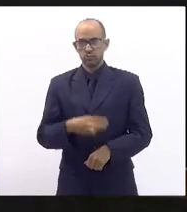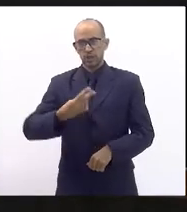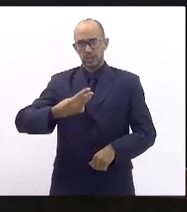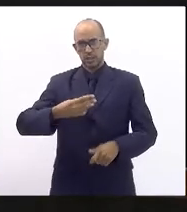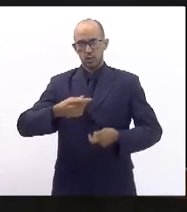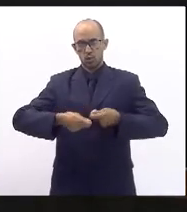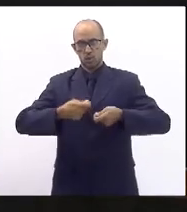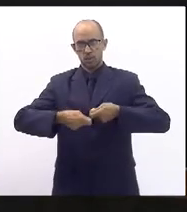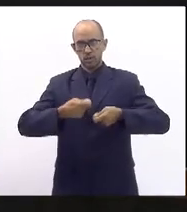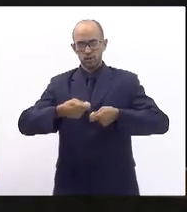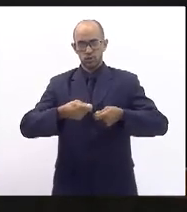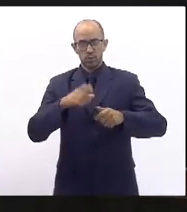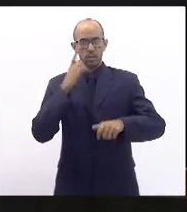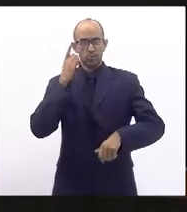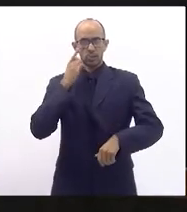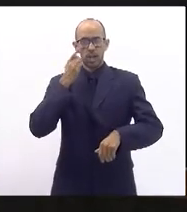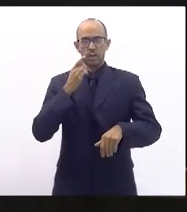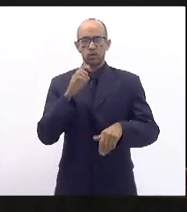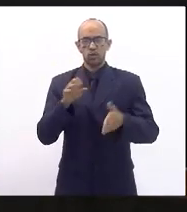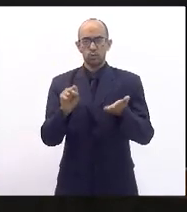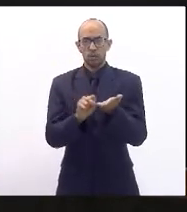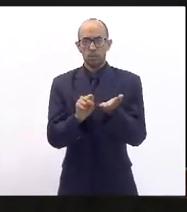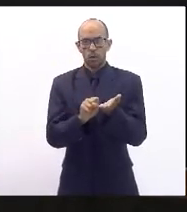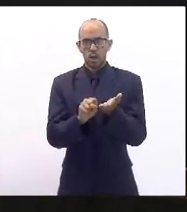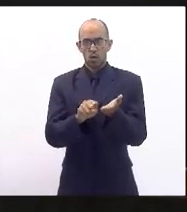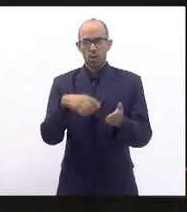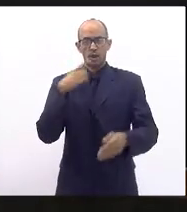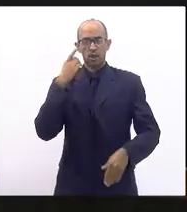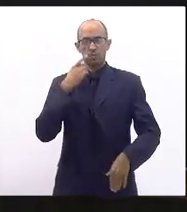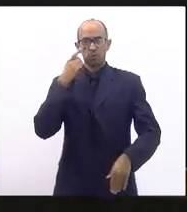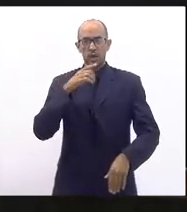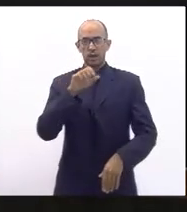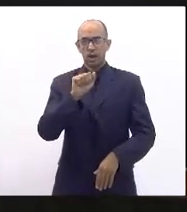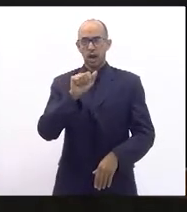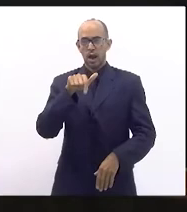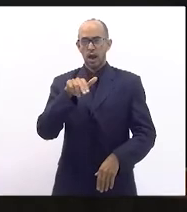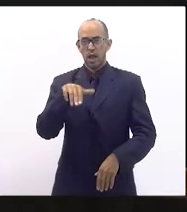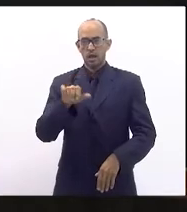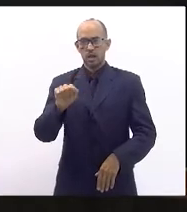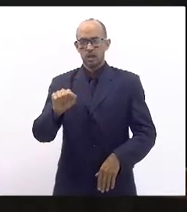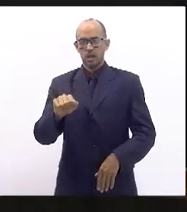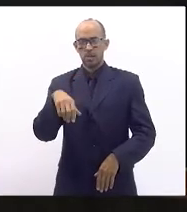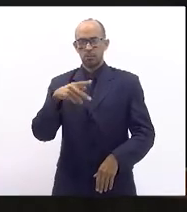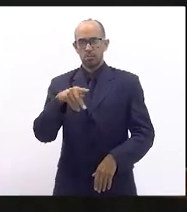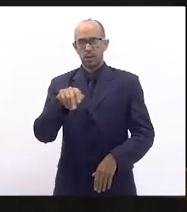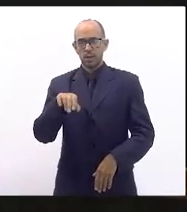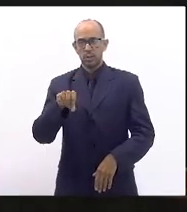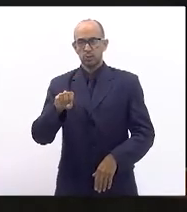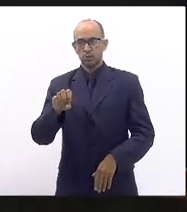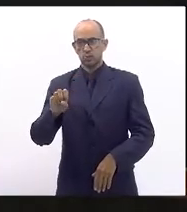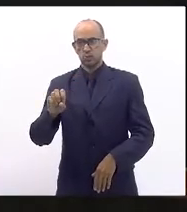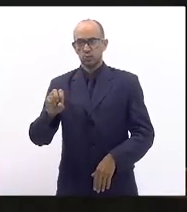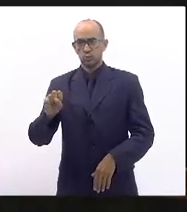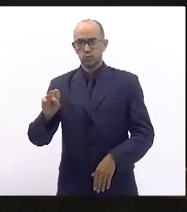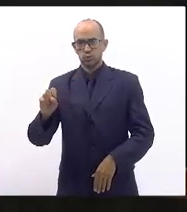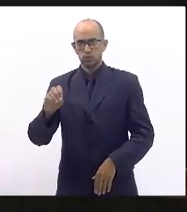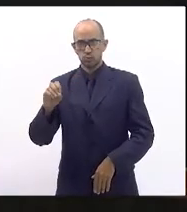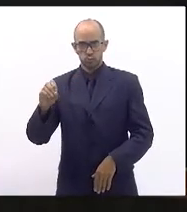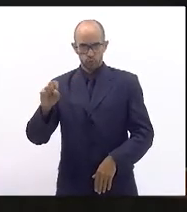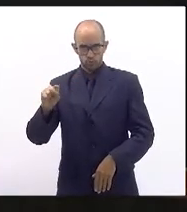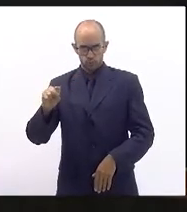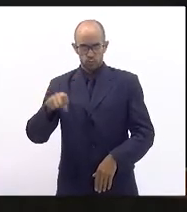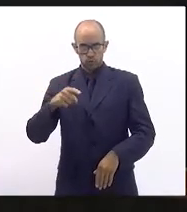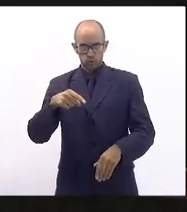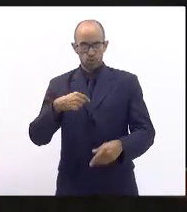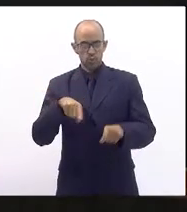Deputado Samuel Malafaia EA deputada Alana Passos em nome dos quais eu